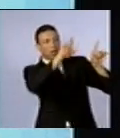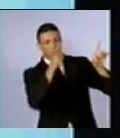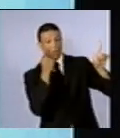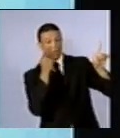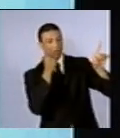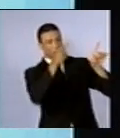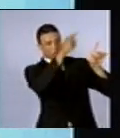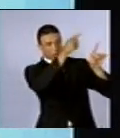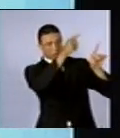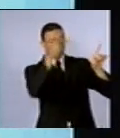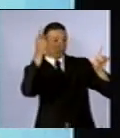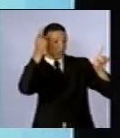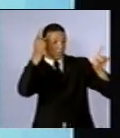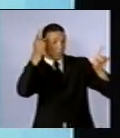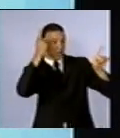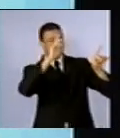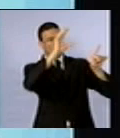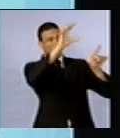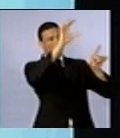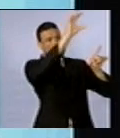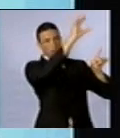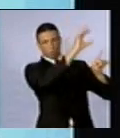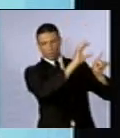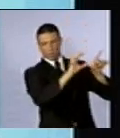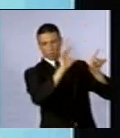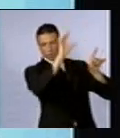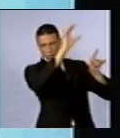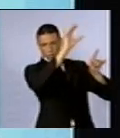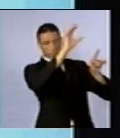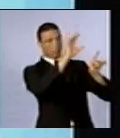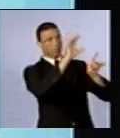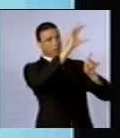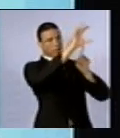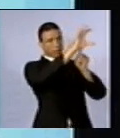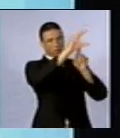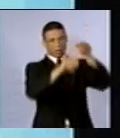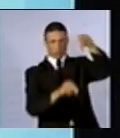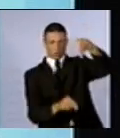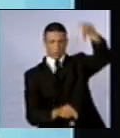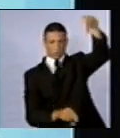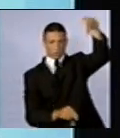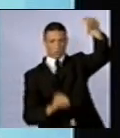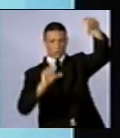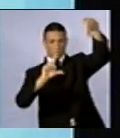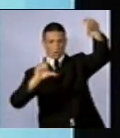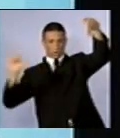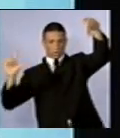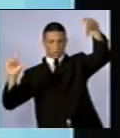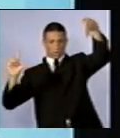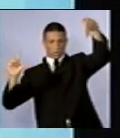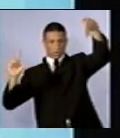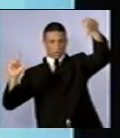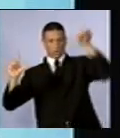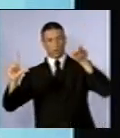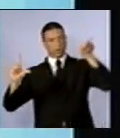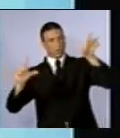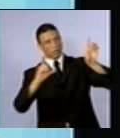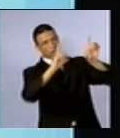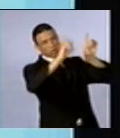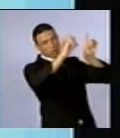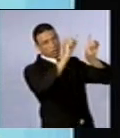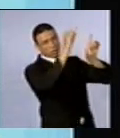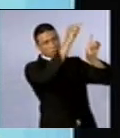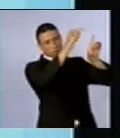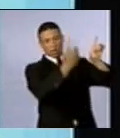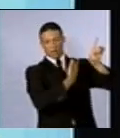regiões prioritariamente periféricas da cidade de São Paulo, as zonas norte e leste, onde ainda a ausência do